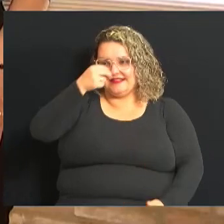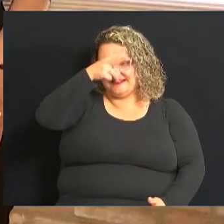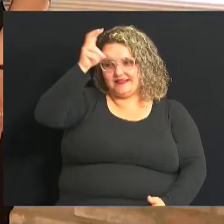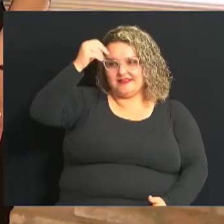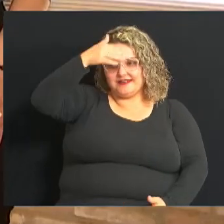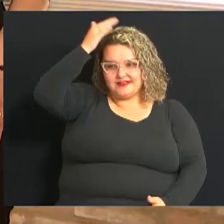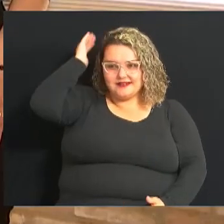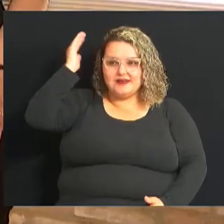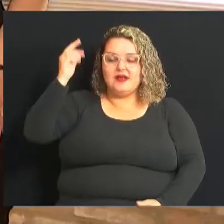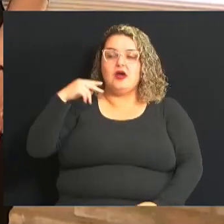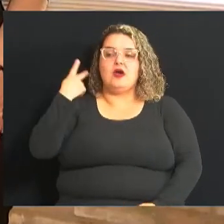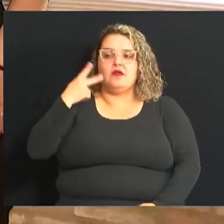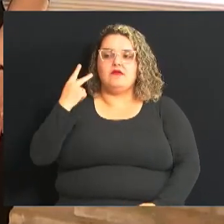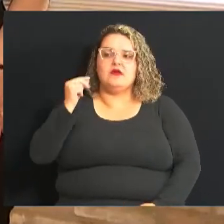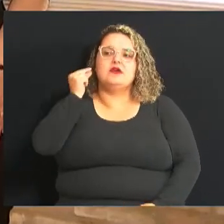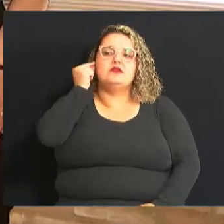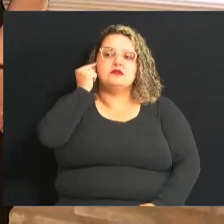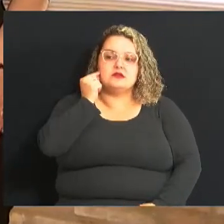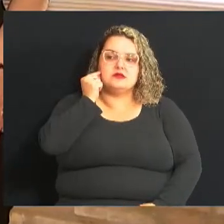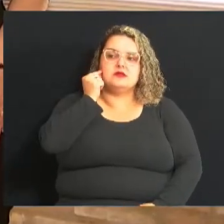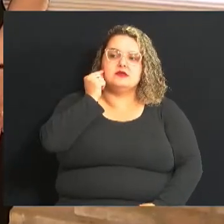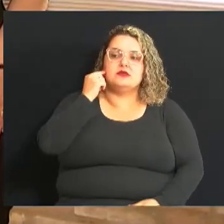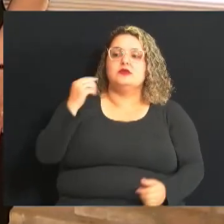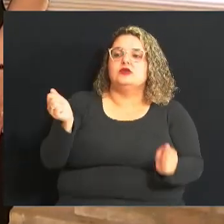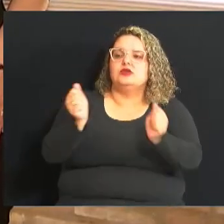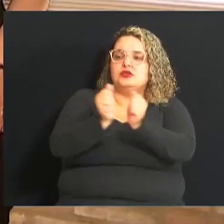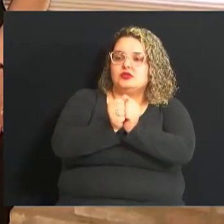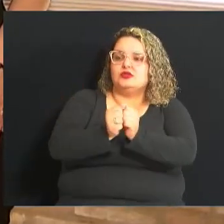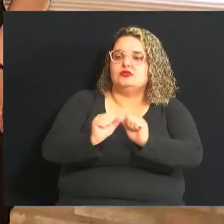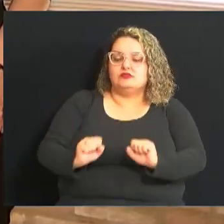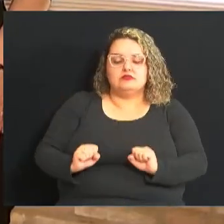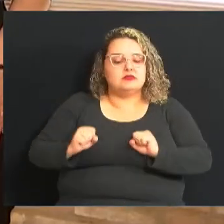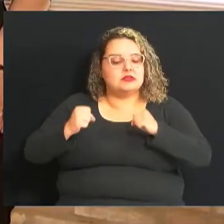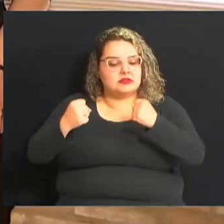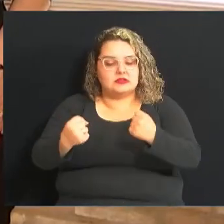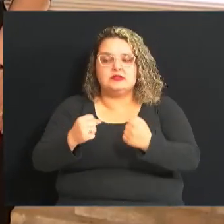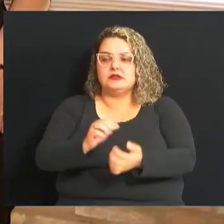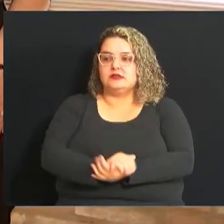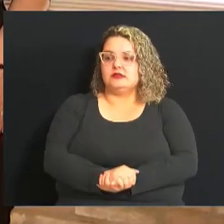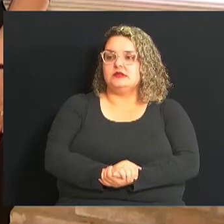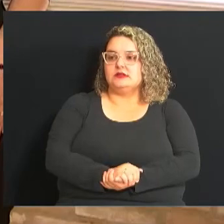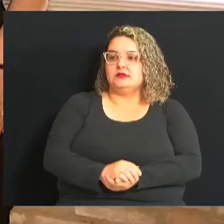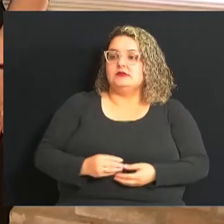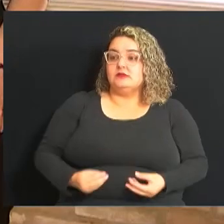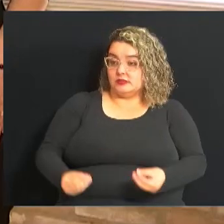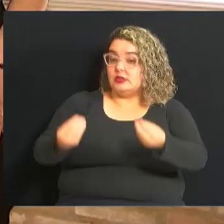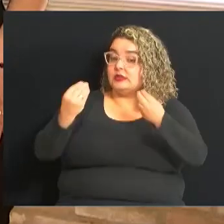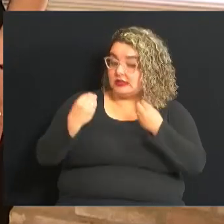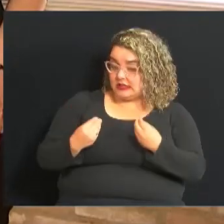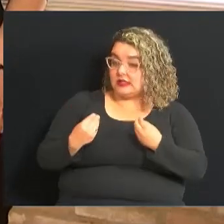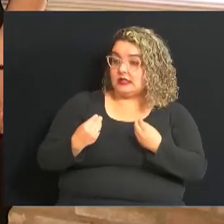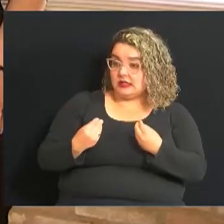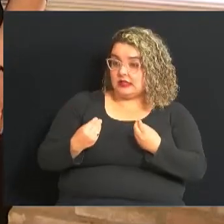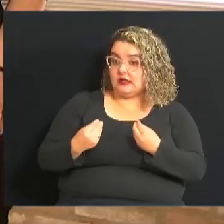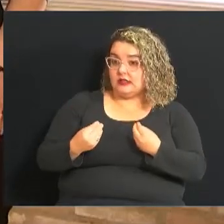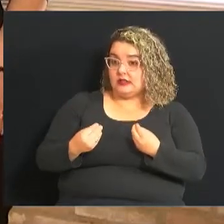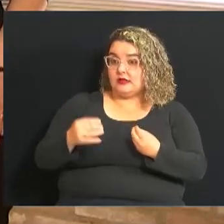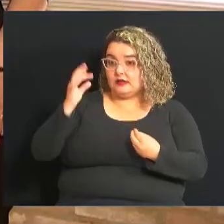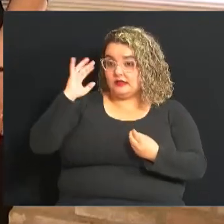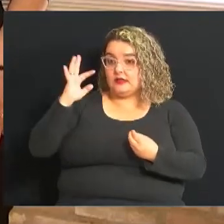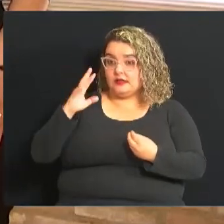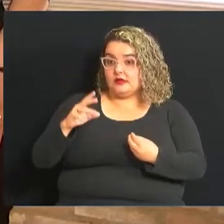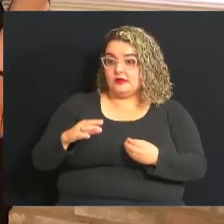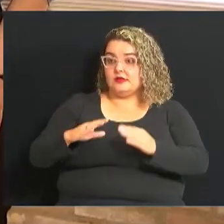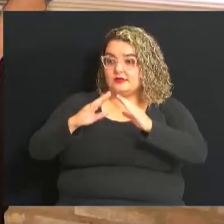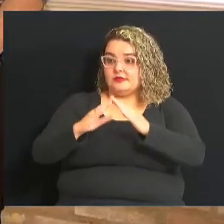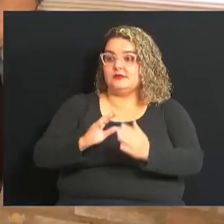ao vereador Marcelo Silva, por estar com a gente nessa conquista, por ter trazido por ter realizado o sonho dos moradores.